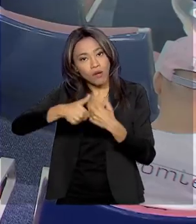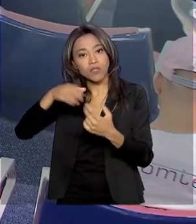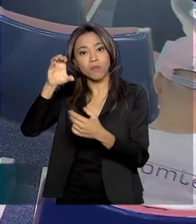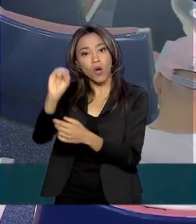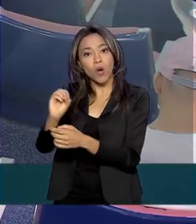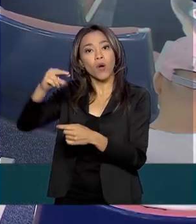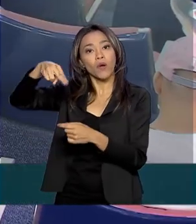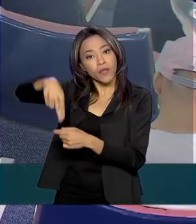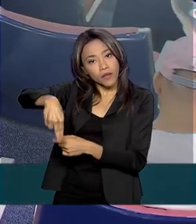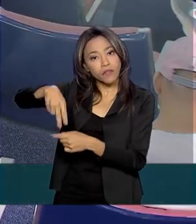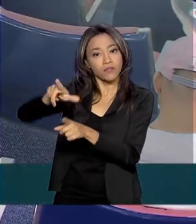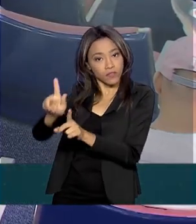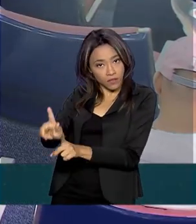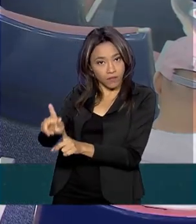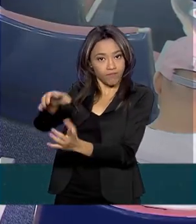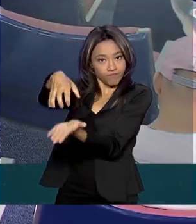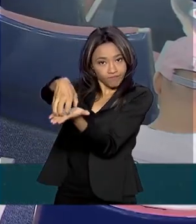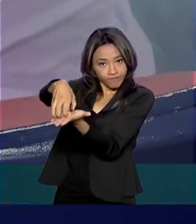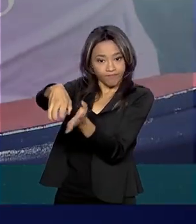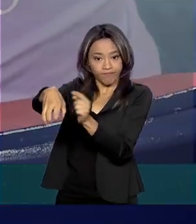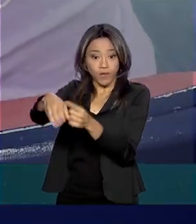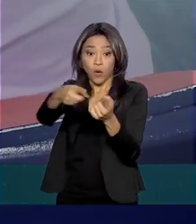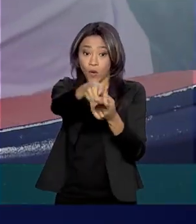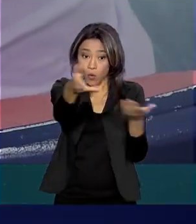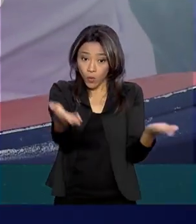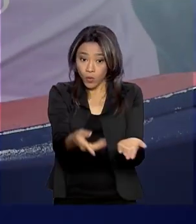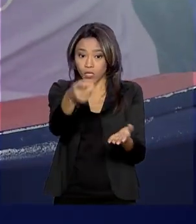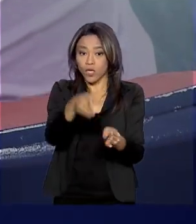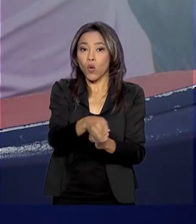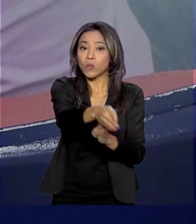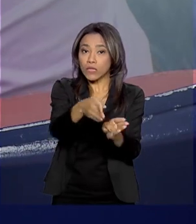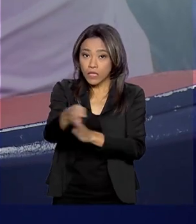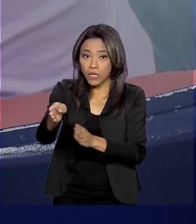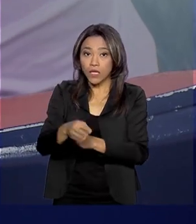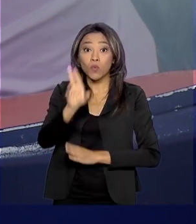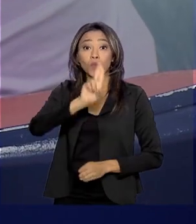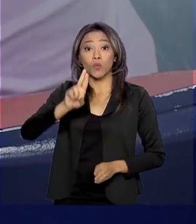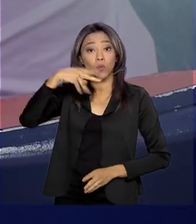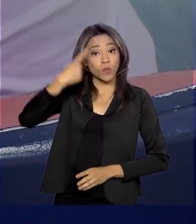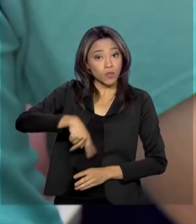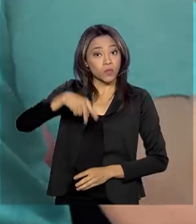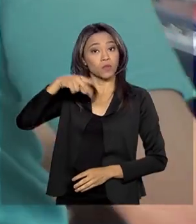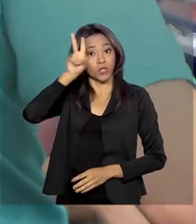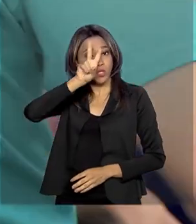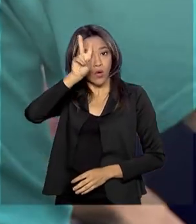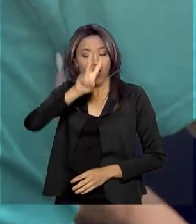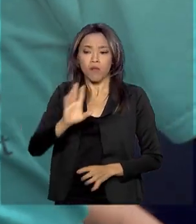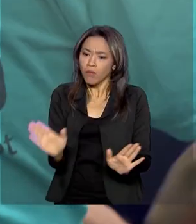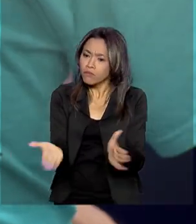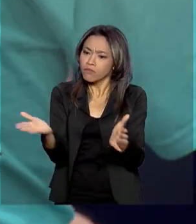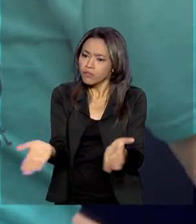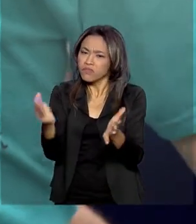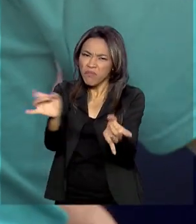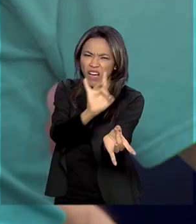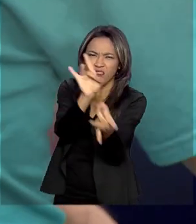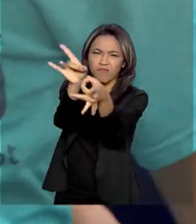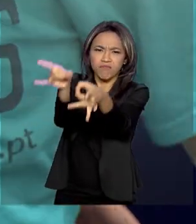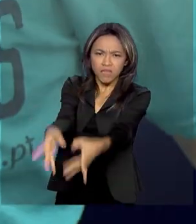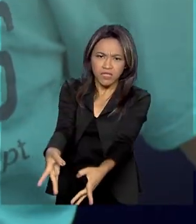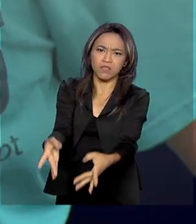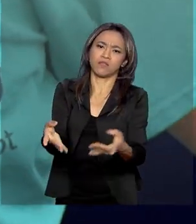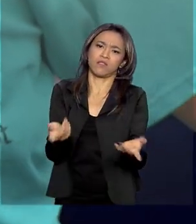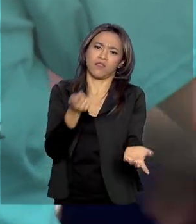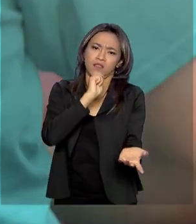mudou de vida. Hoje, o conselheiro terapêutico usa a própria história para motivar outros dependentes químicos a